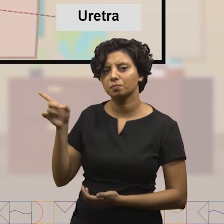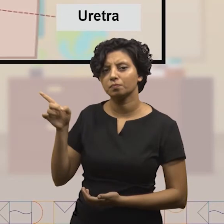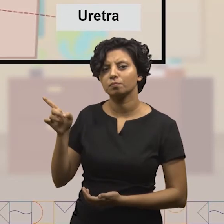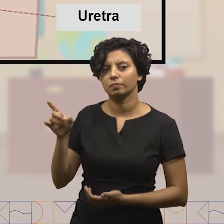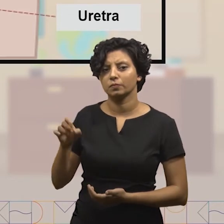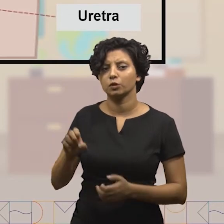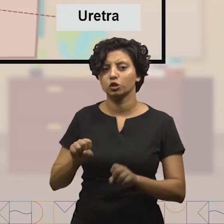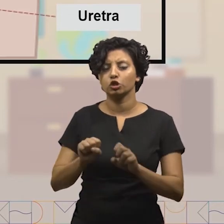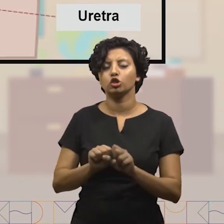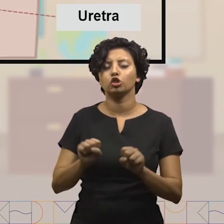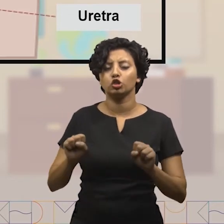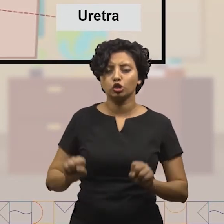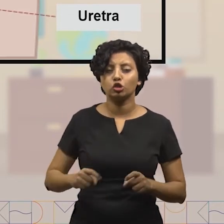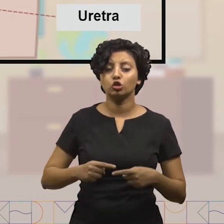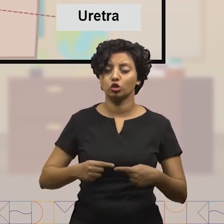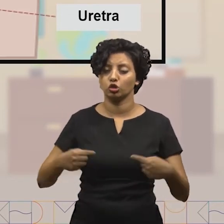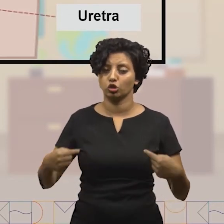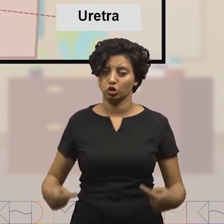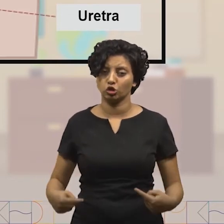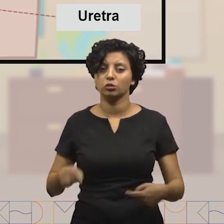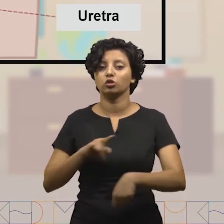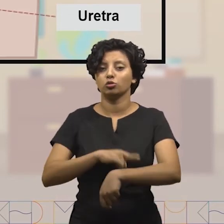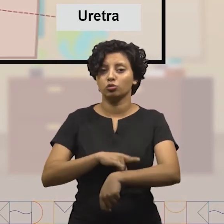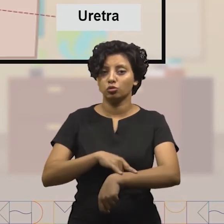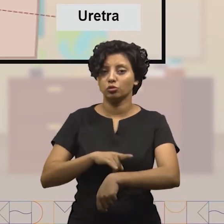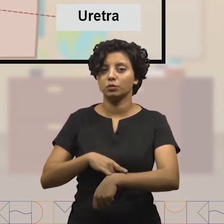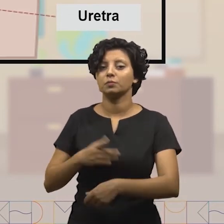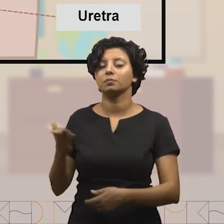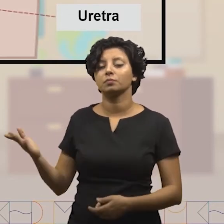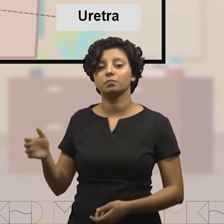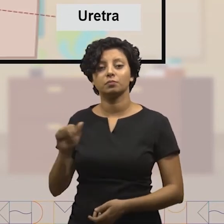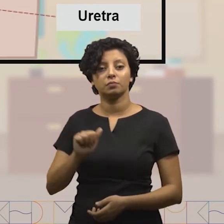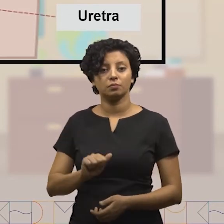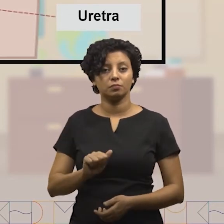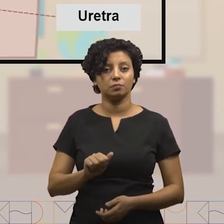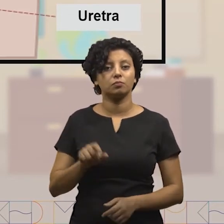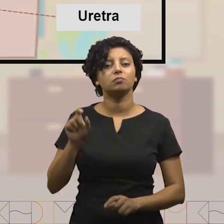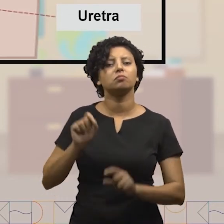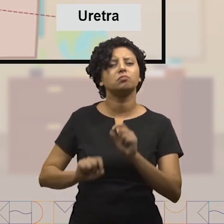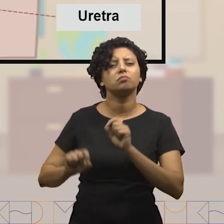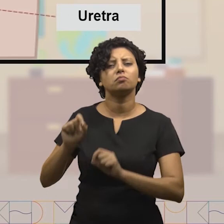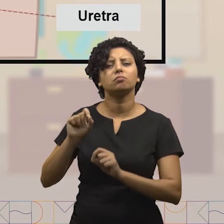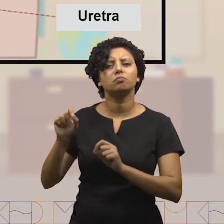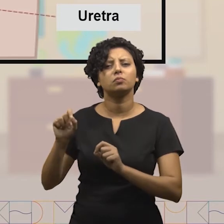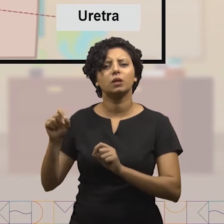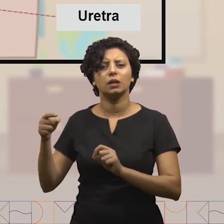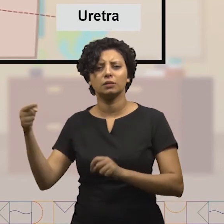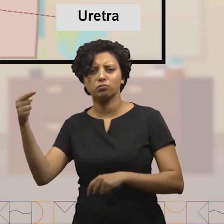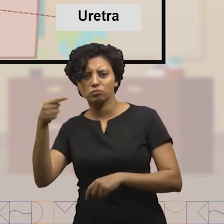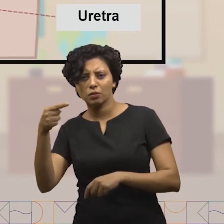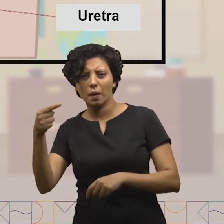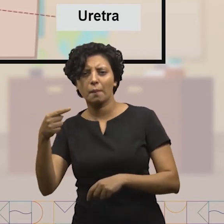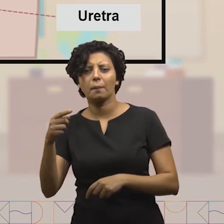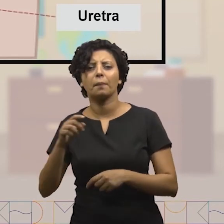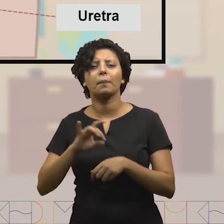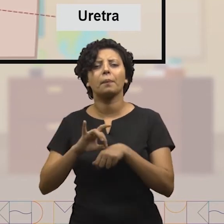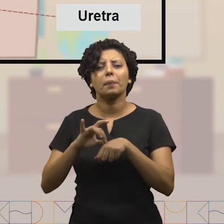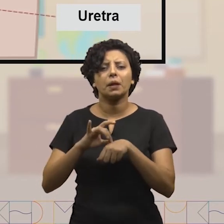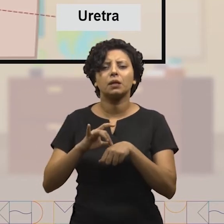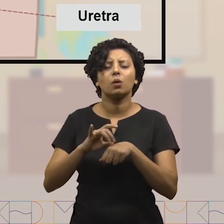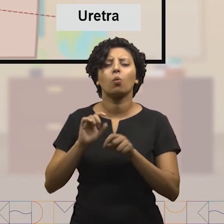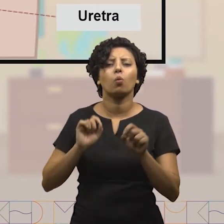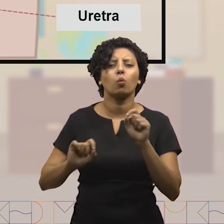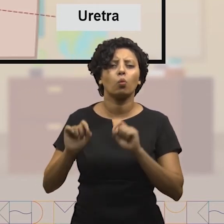do sistema urinário ao lado. Letra A. O que as setas pretas